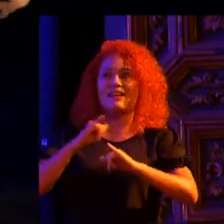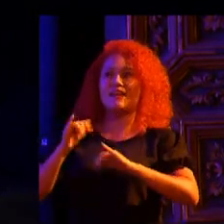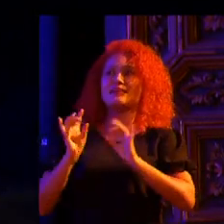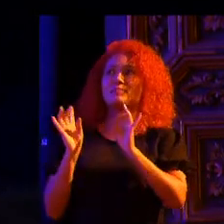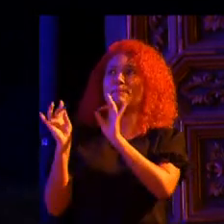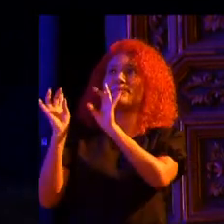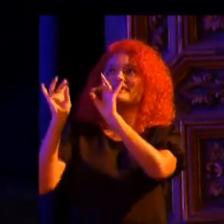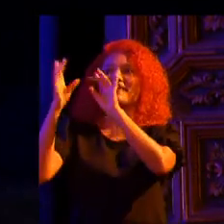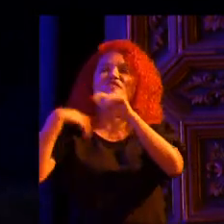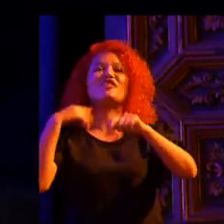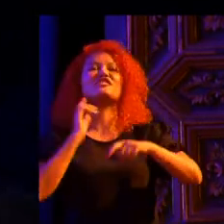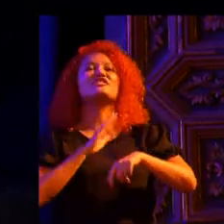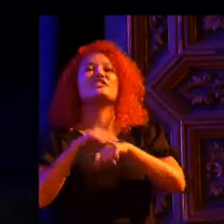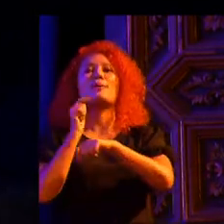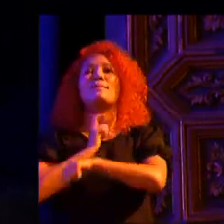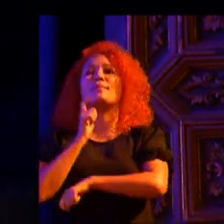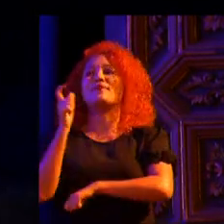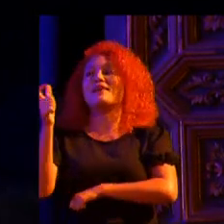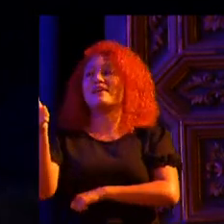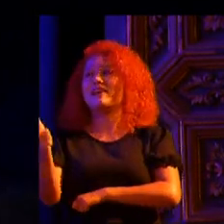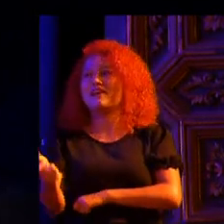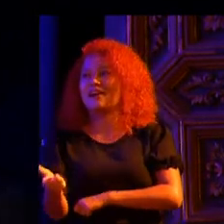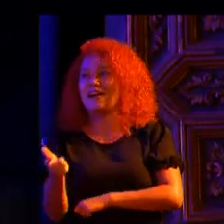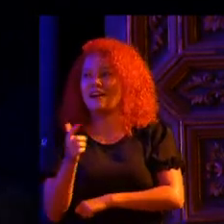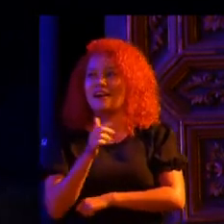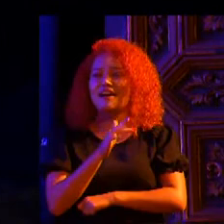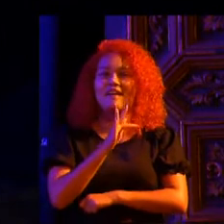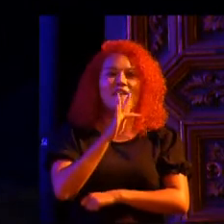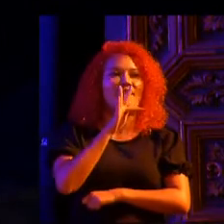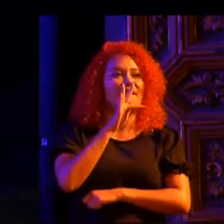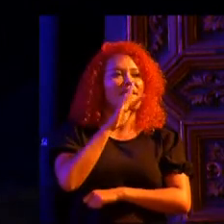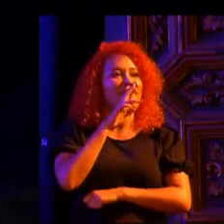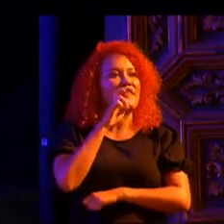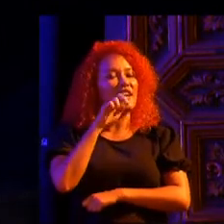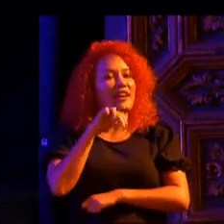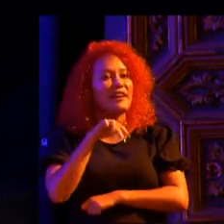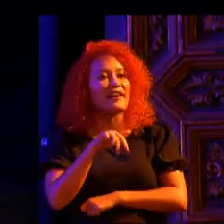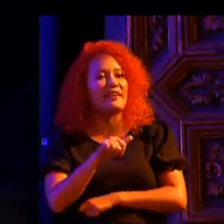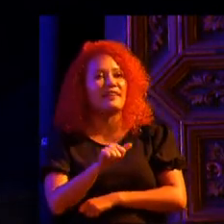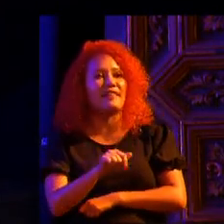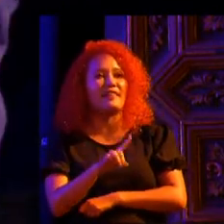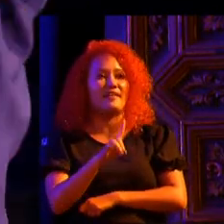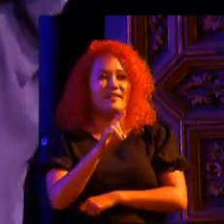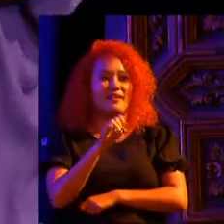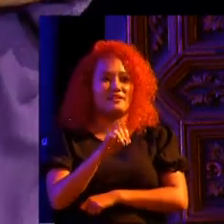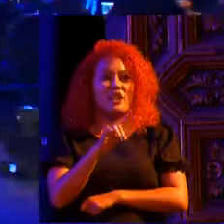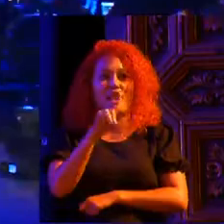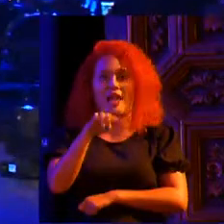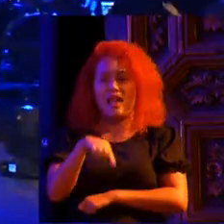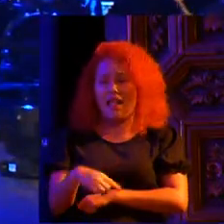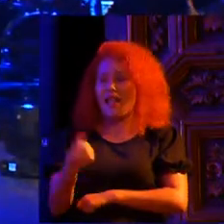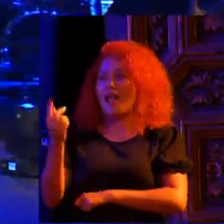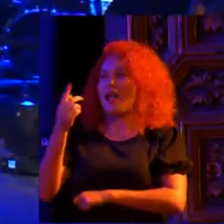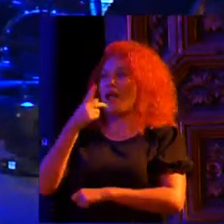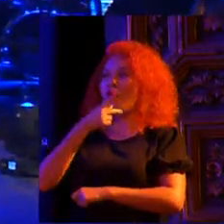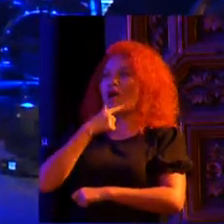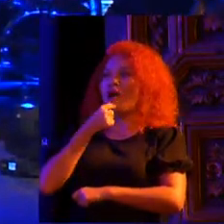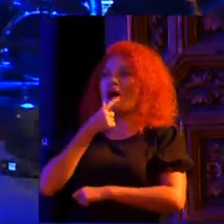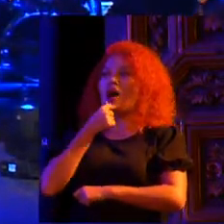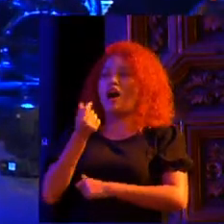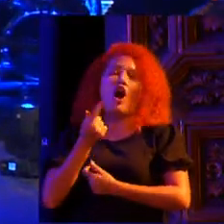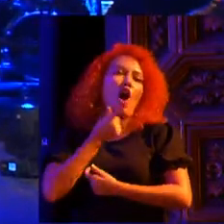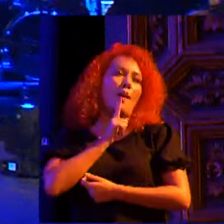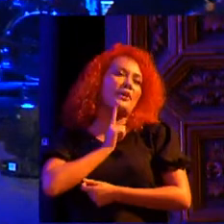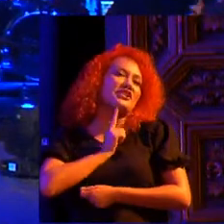especialíssima, convidamos o senhor Fernando Pompeu, superintendente da Equatorial Pará. Por